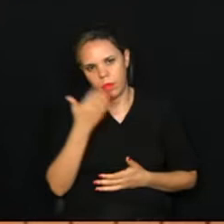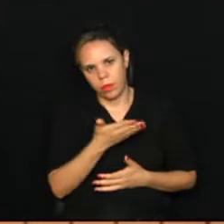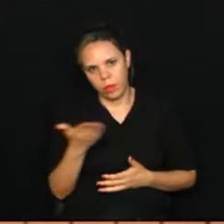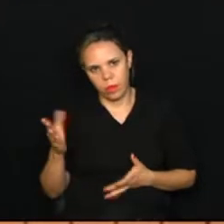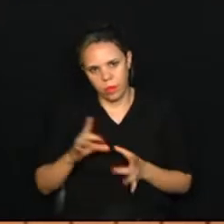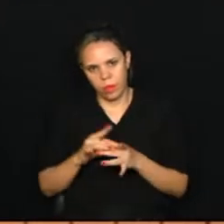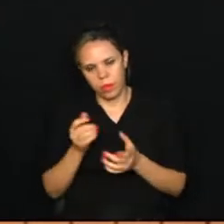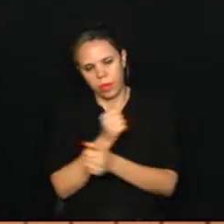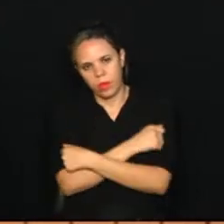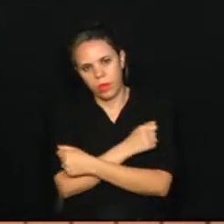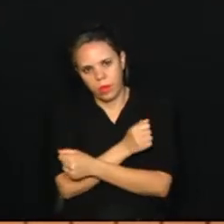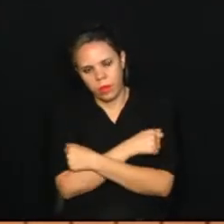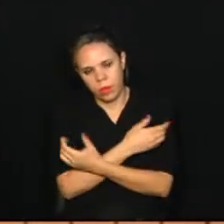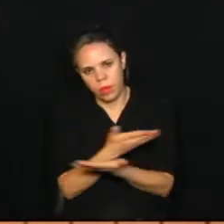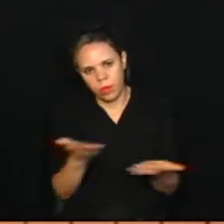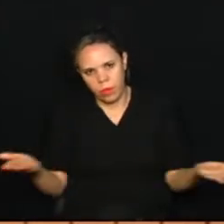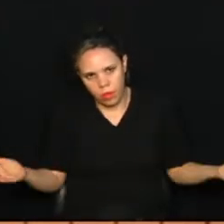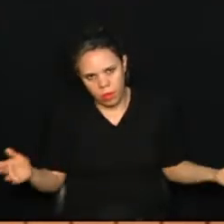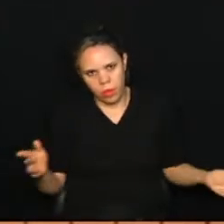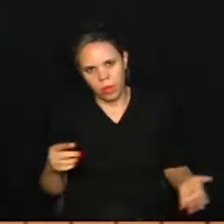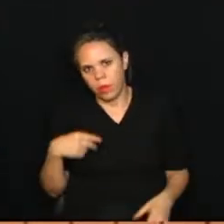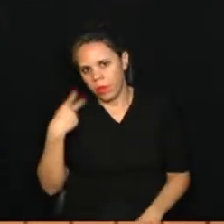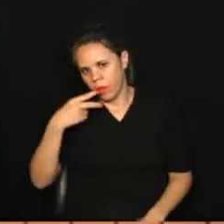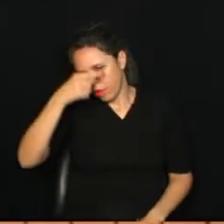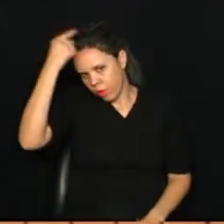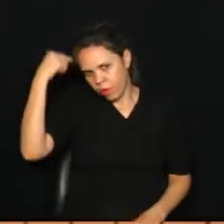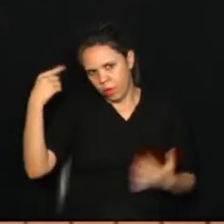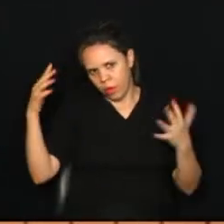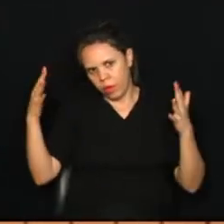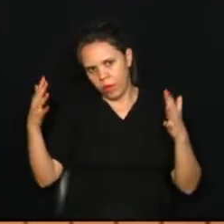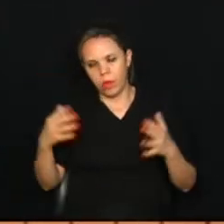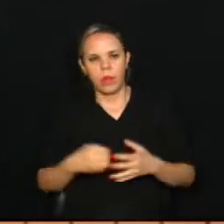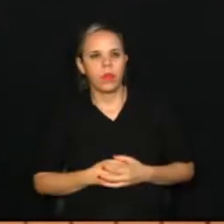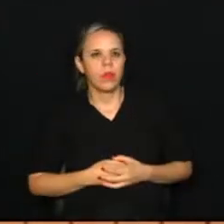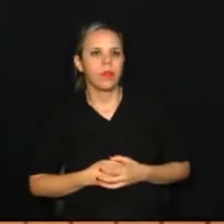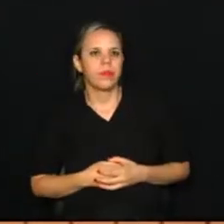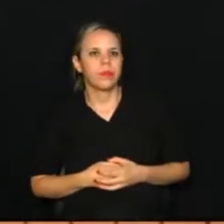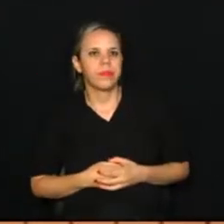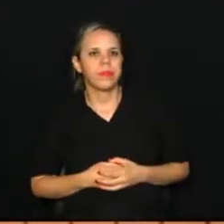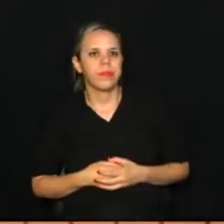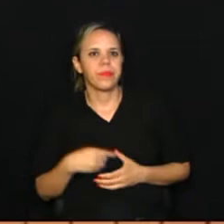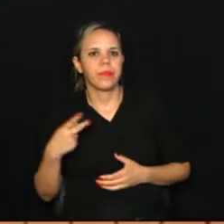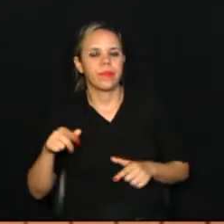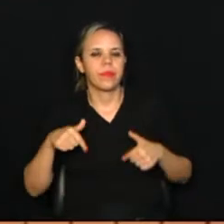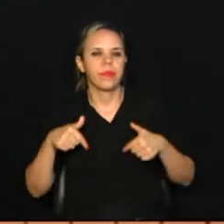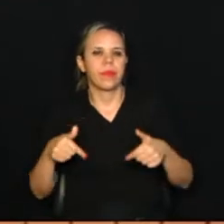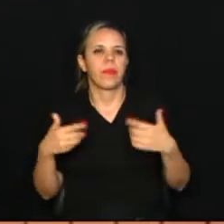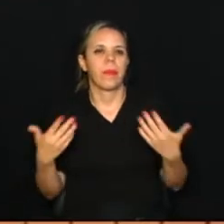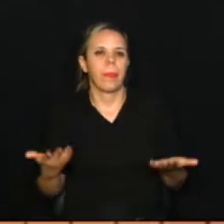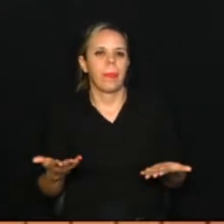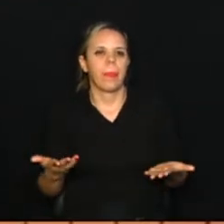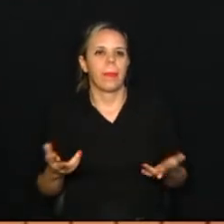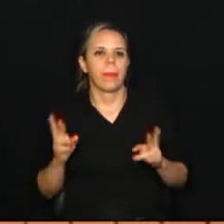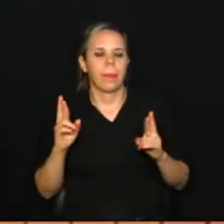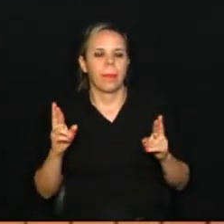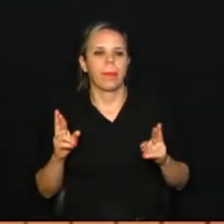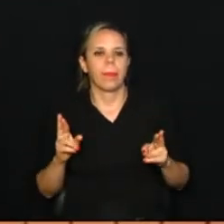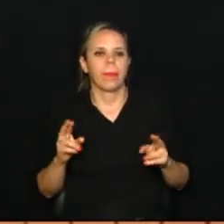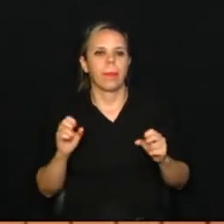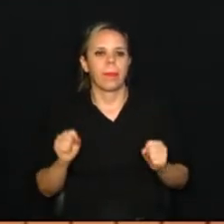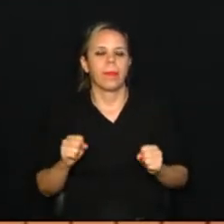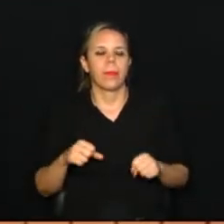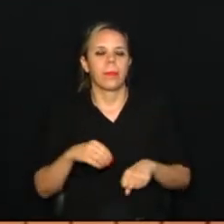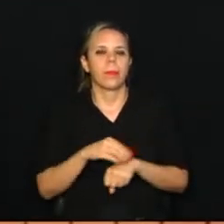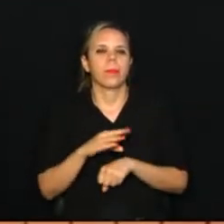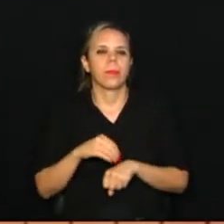aqui um abraço a você, Paulo Gaspar, parabenizando pela sua atuação e esperando que a gente possa ter